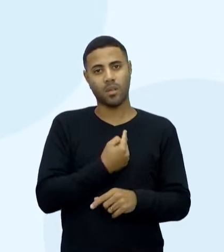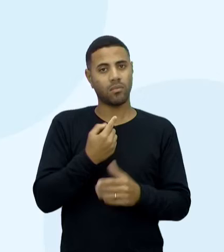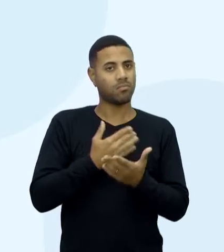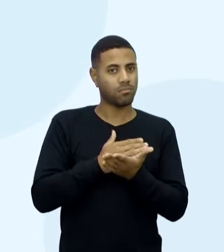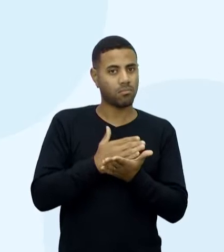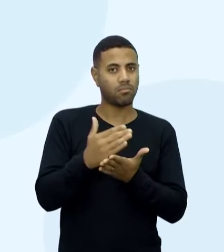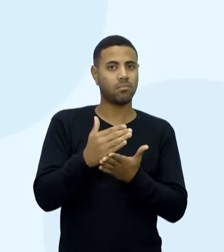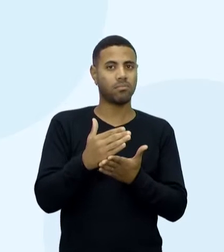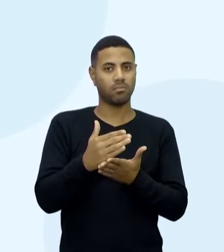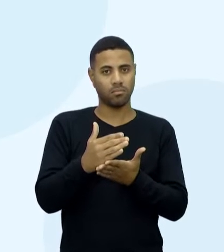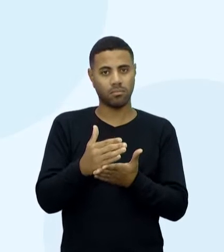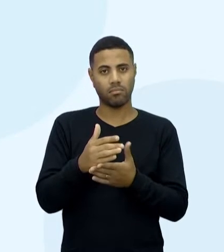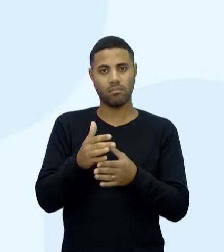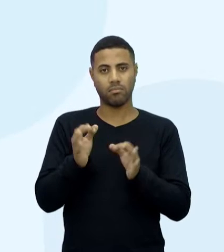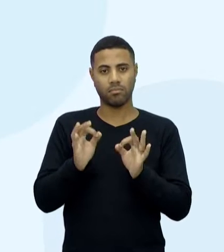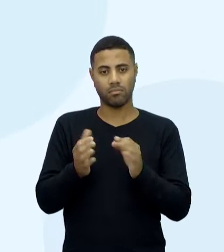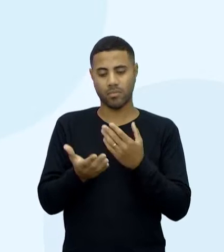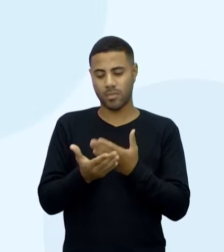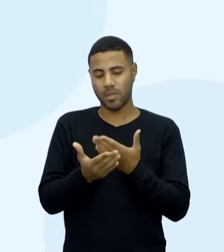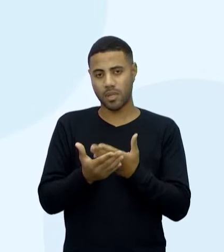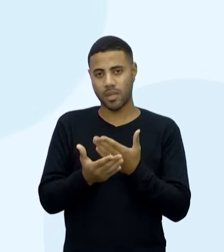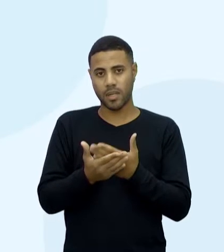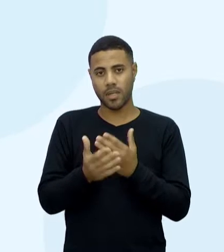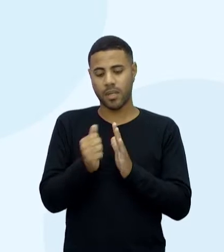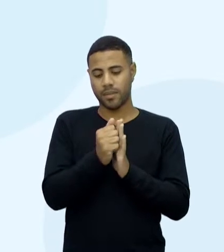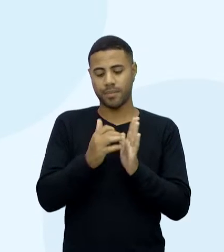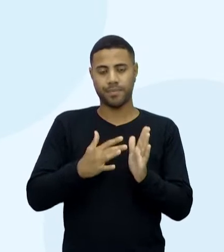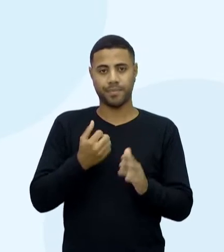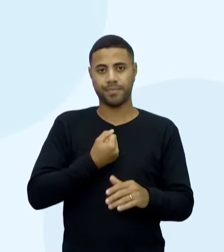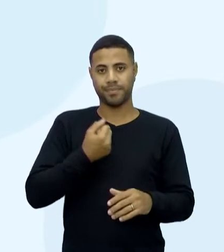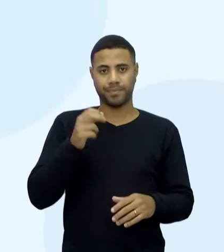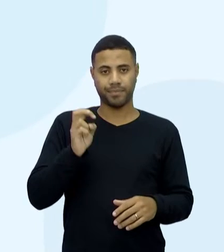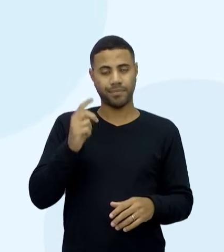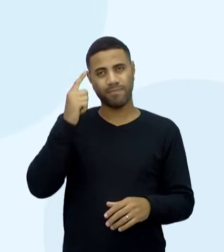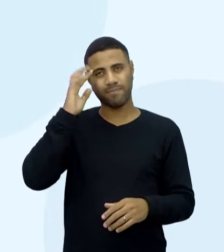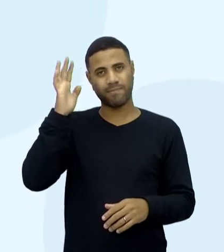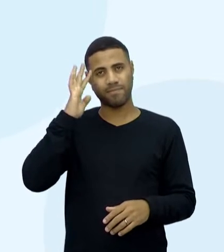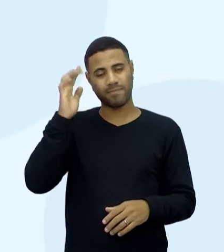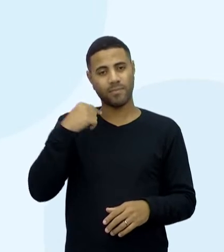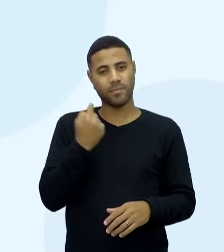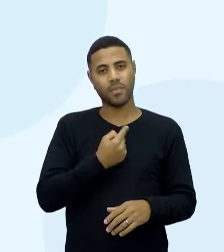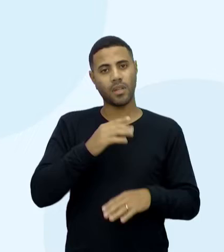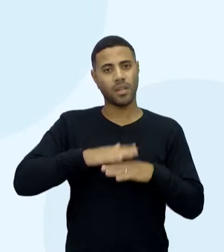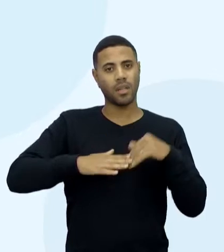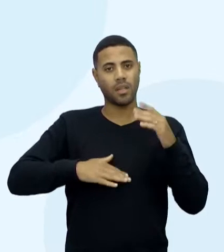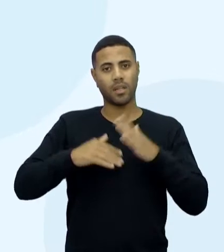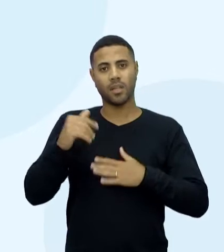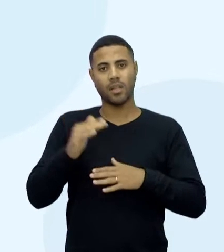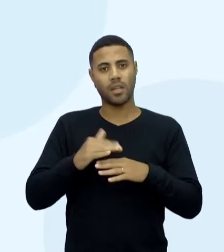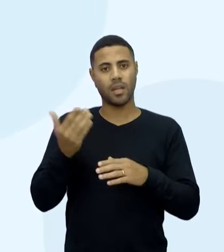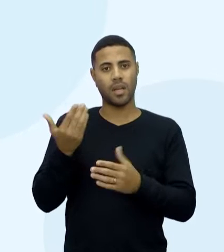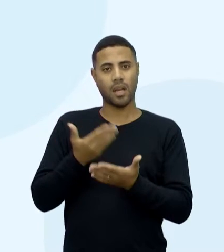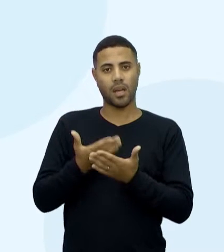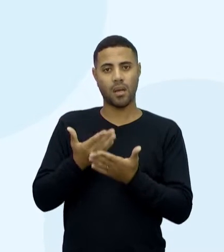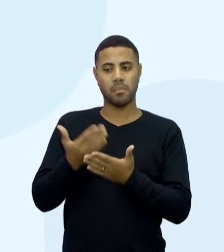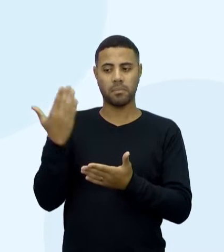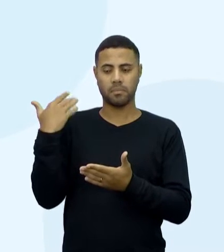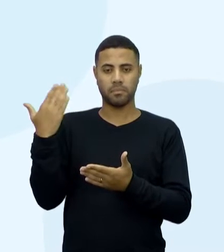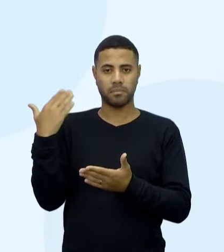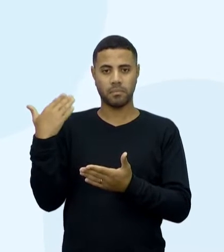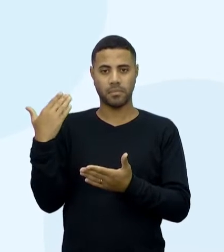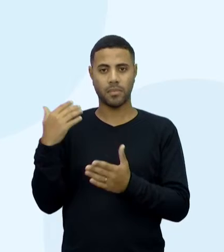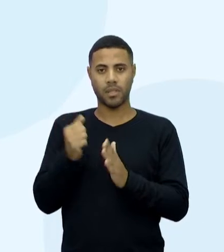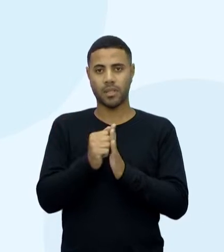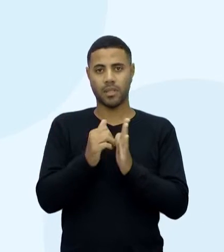né a abertura dessa atividade cinco pensando um pouquinho no que a gente fez nas aulas anteriores ou seja na